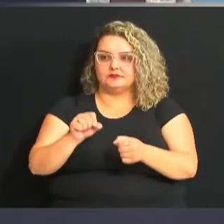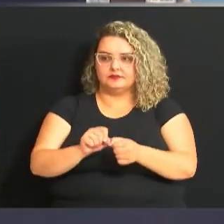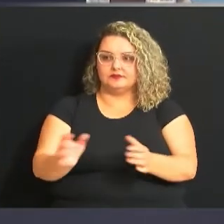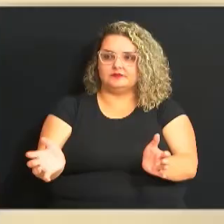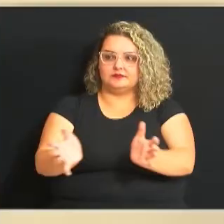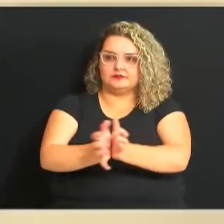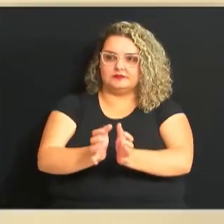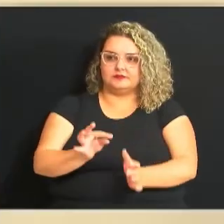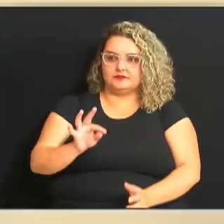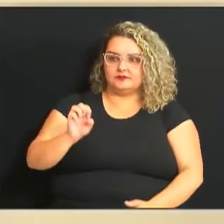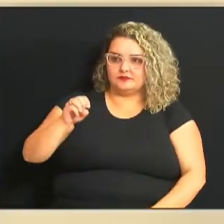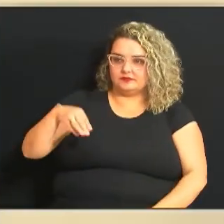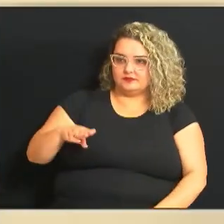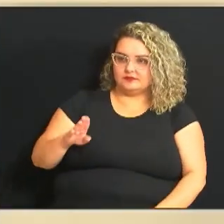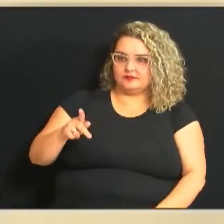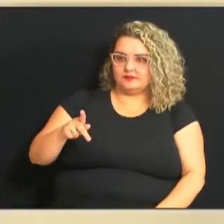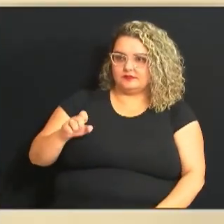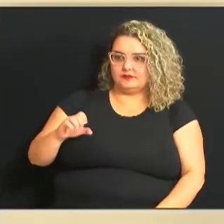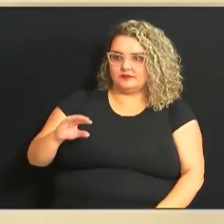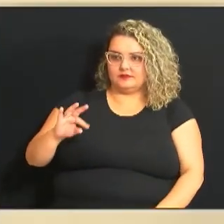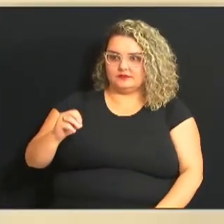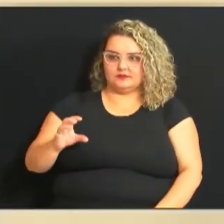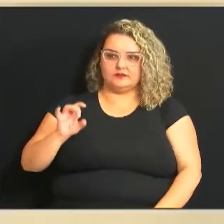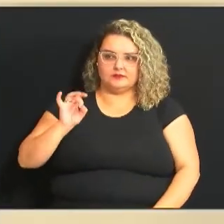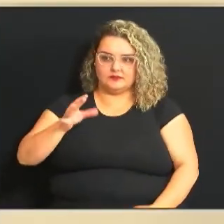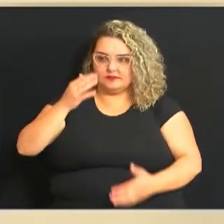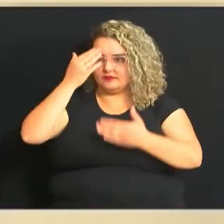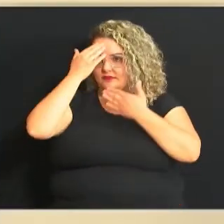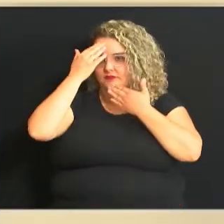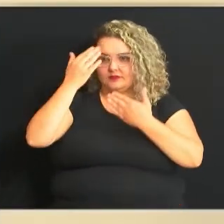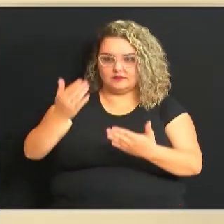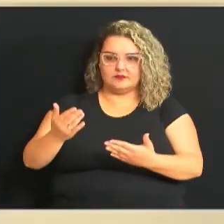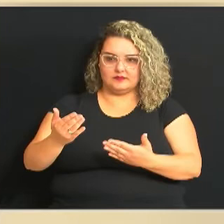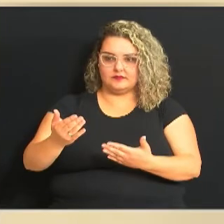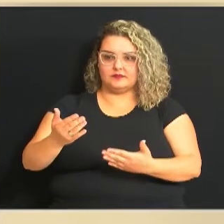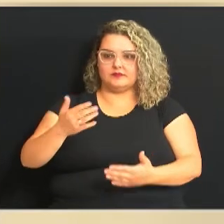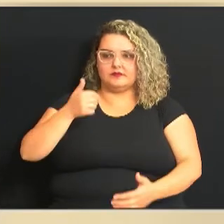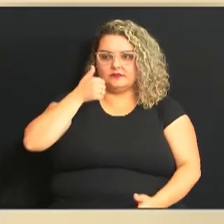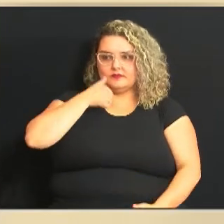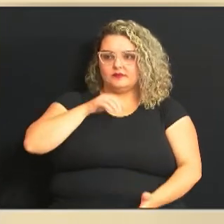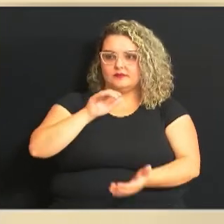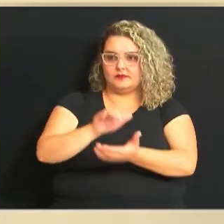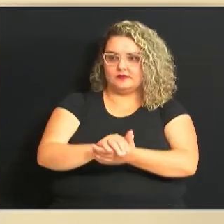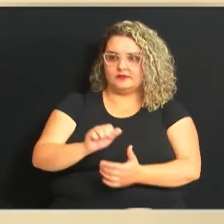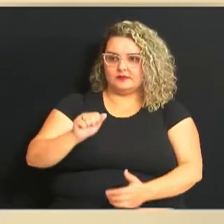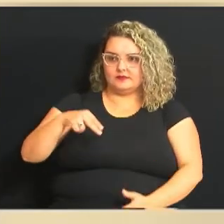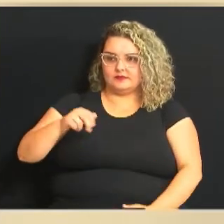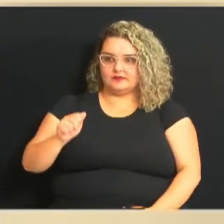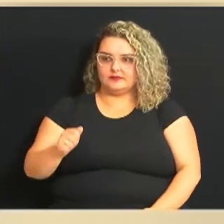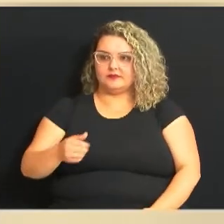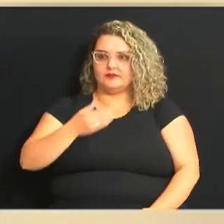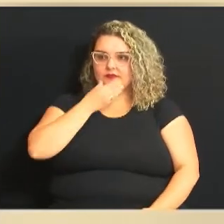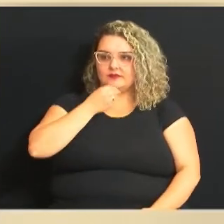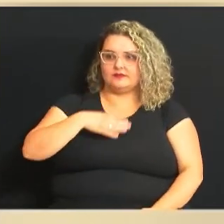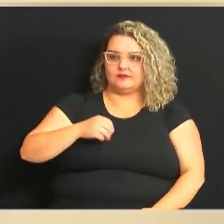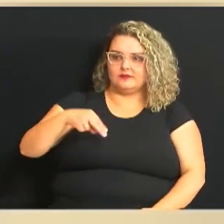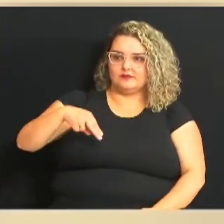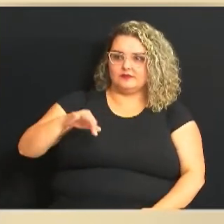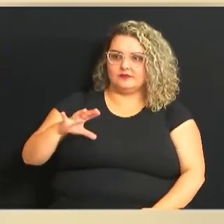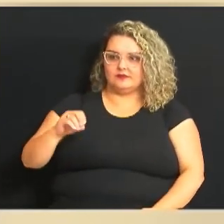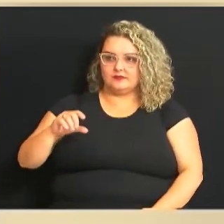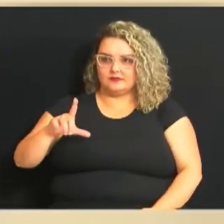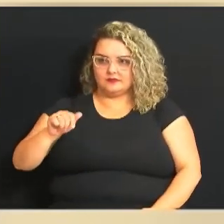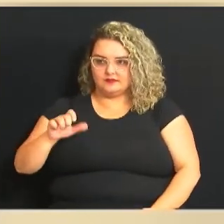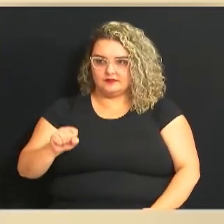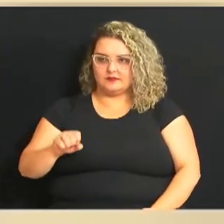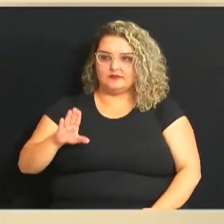E a Prefeitura tem um prazo de 15 dias prorrogáveis pelo mesmo período para responder cada questionamento